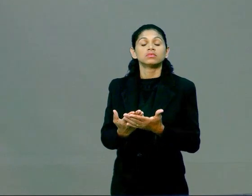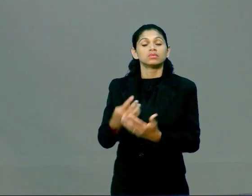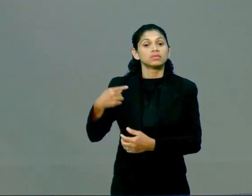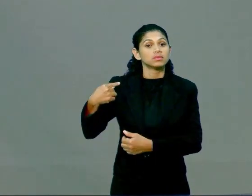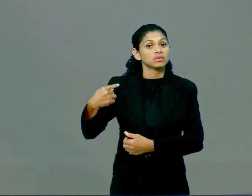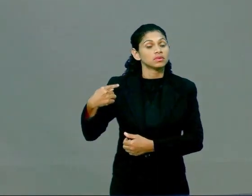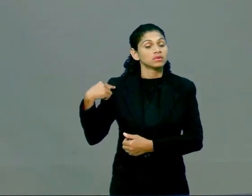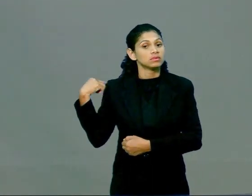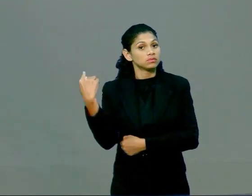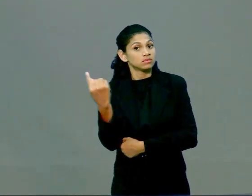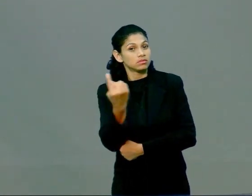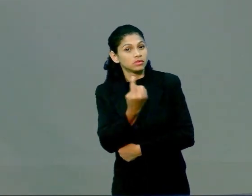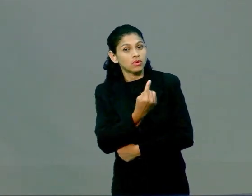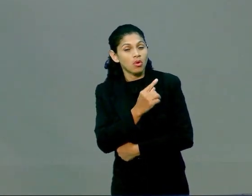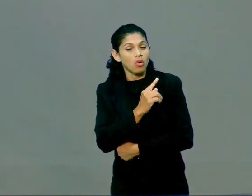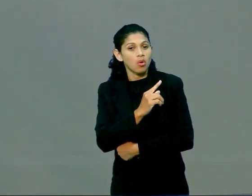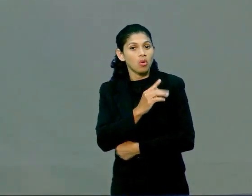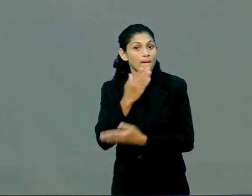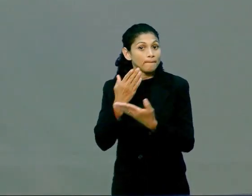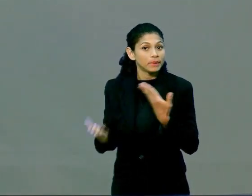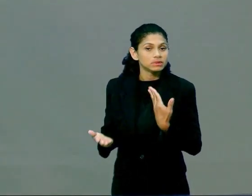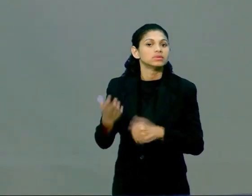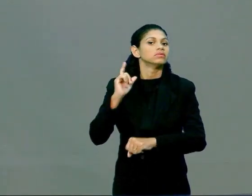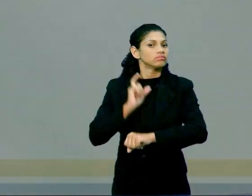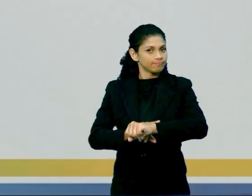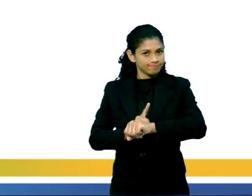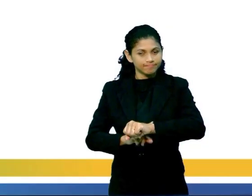não percamos tempo, tá bom?